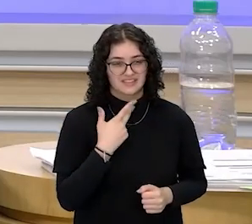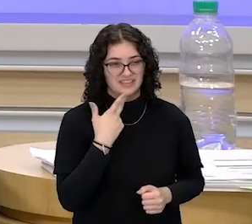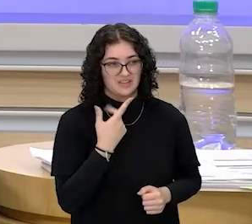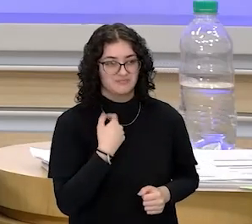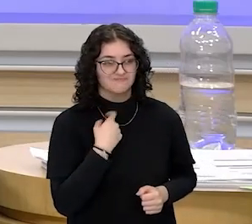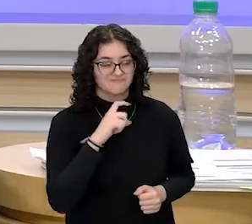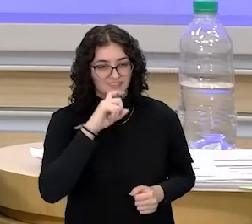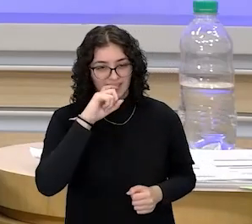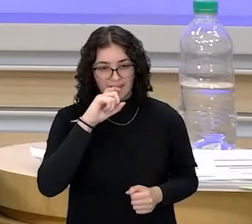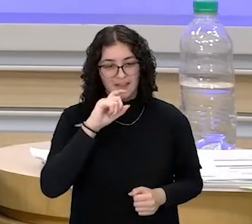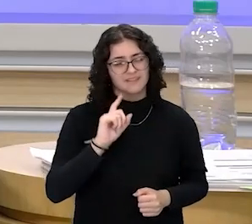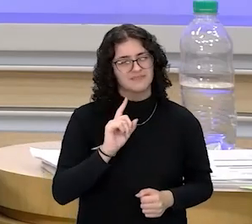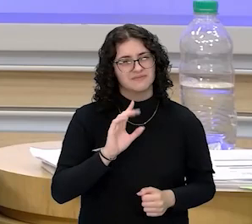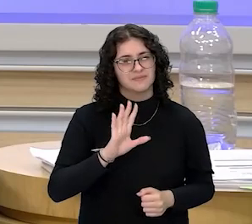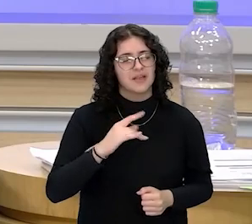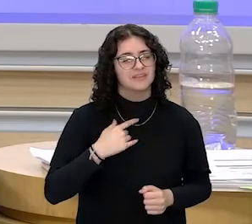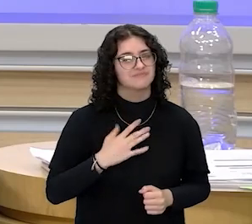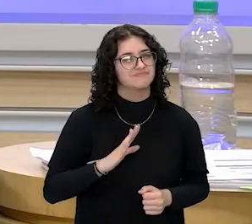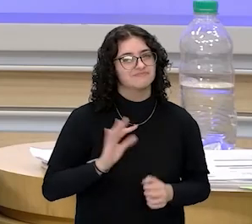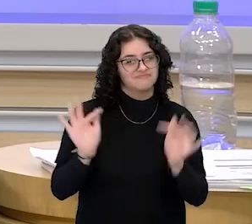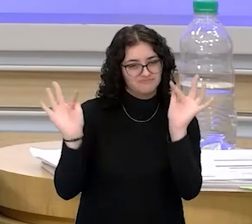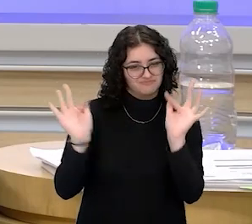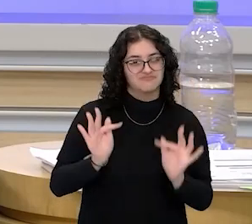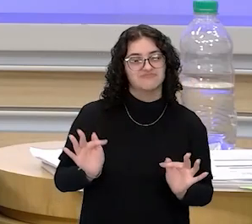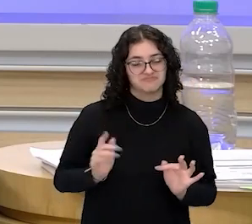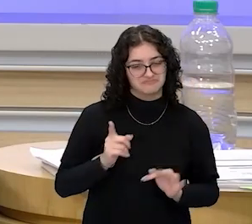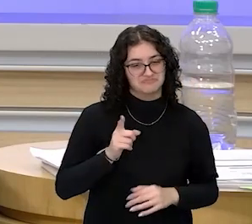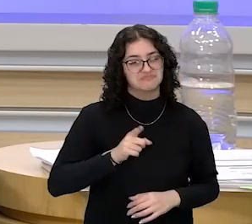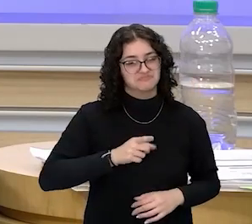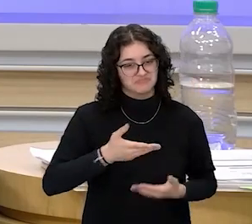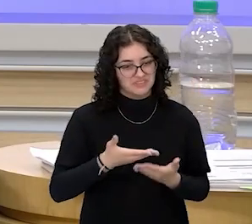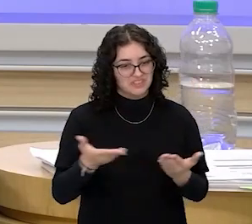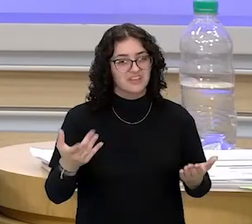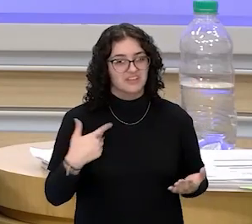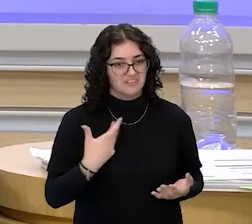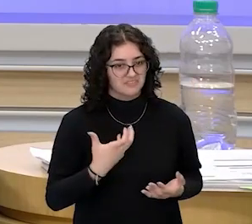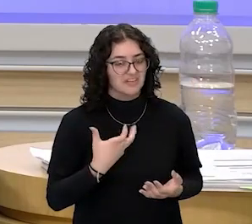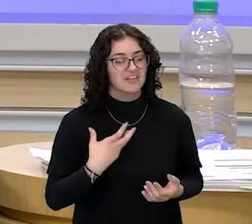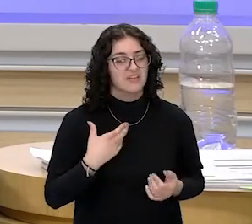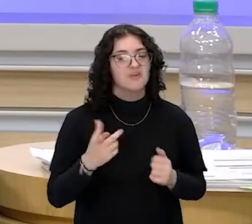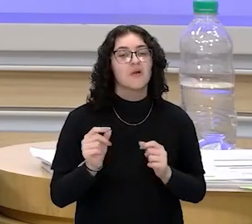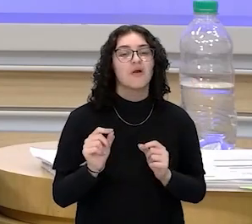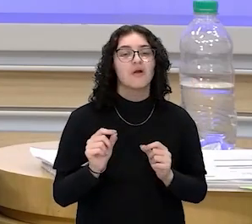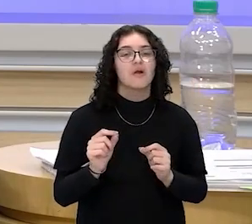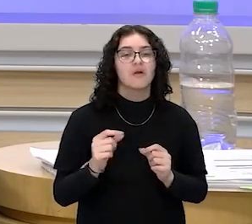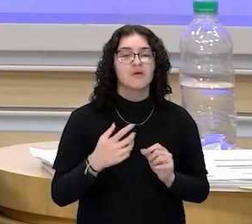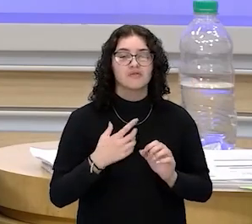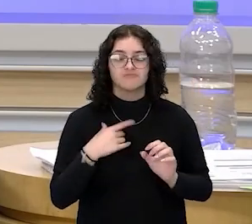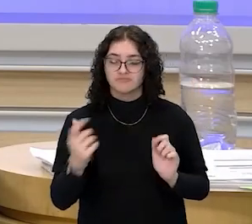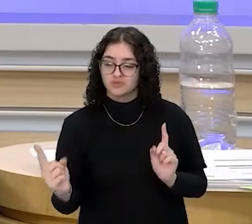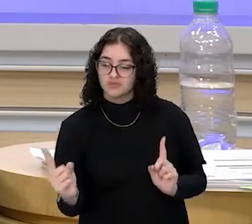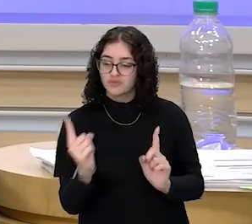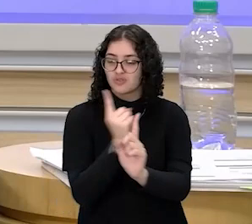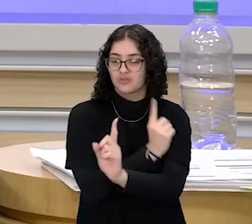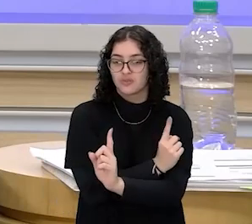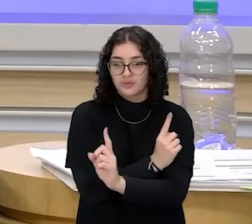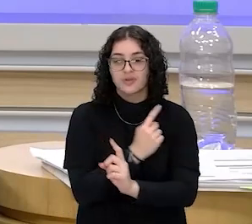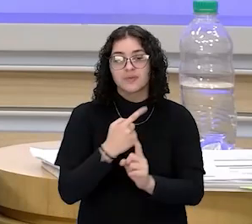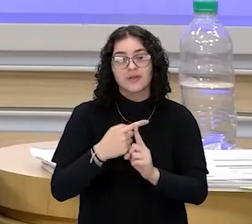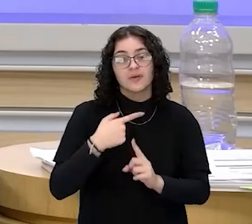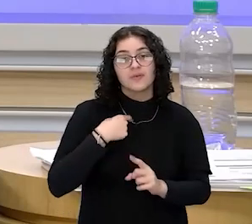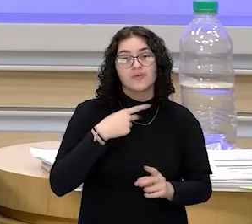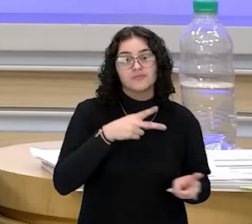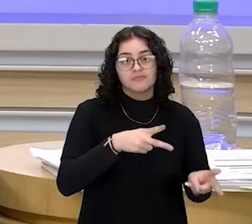palavra feia, mas eu fico feliz por vocês, né? Me sinto feliz por vocês, queria estar um pouquinho no lugar de vocês, assim, para ter essa noção